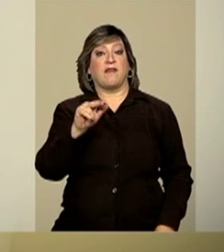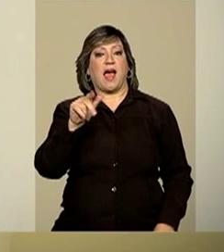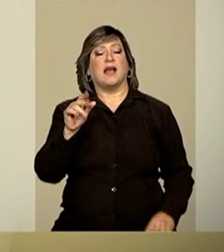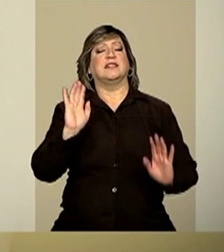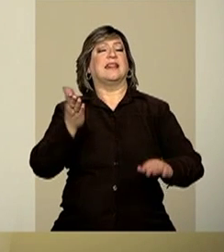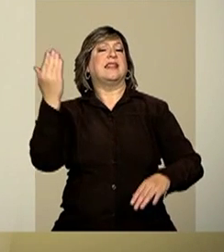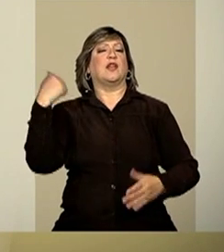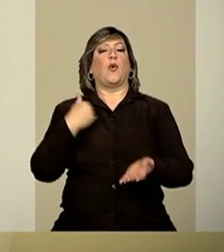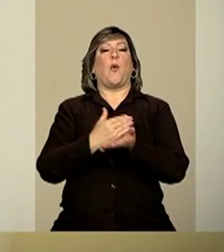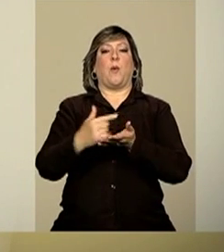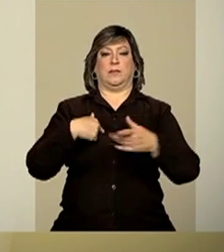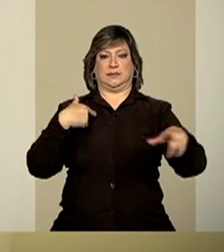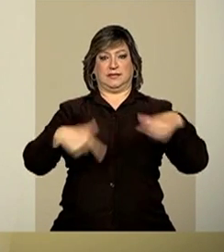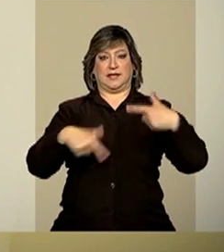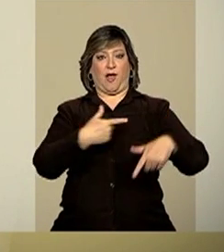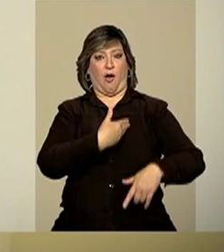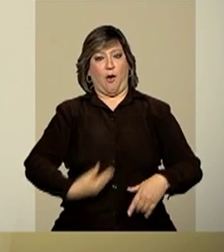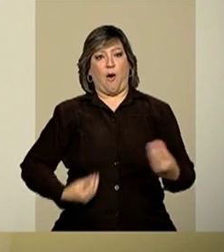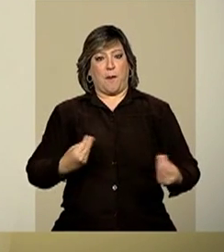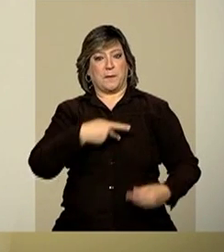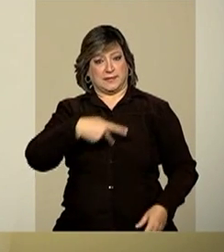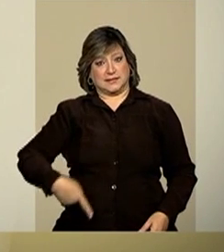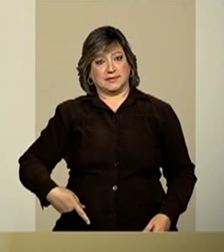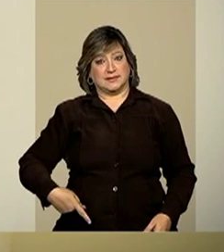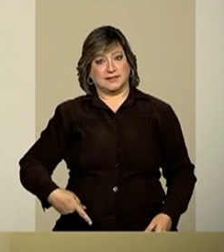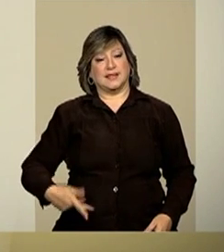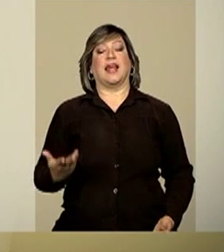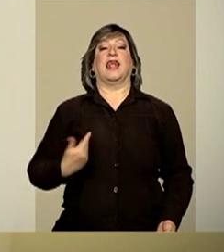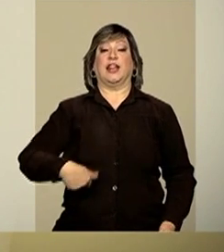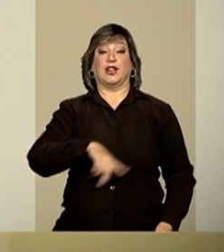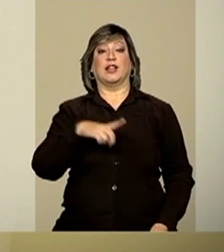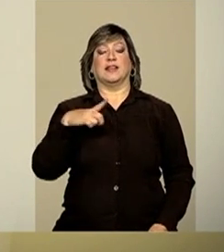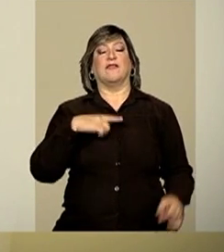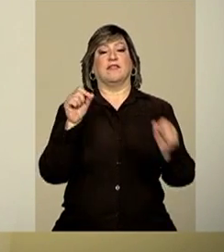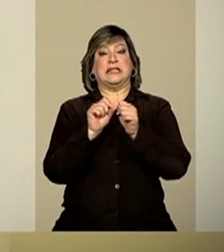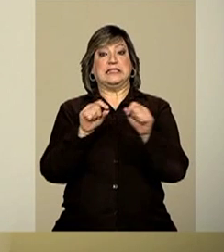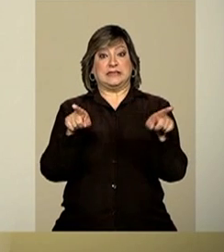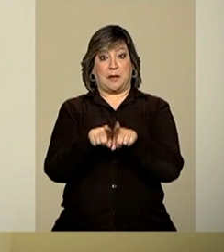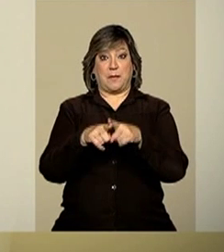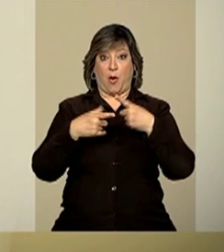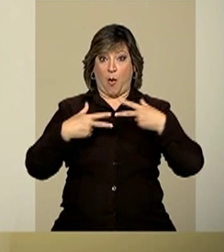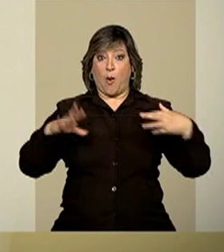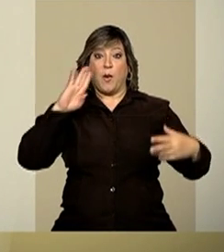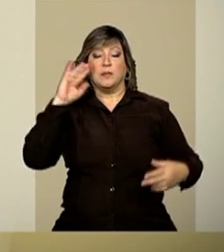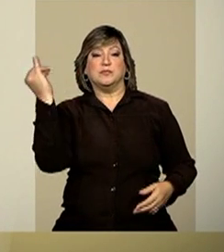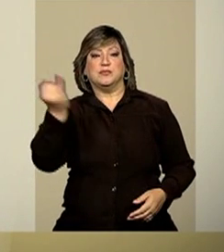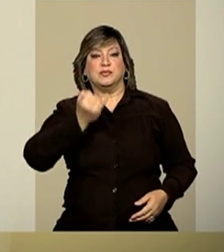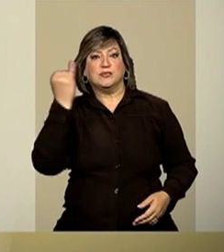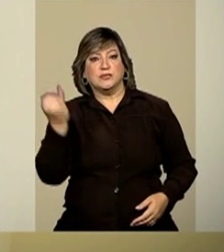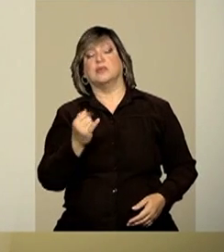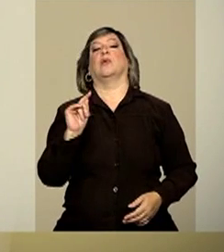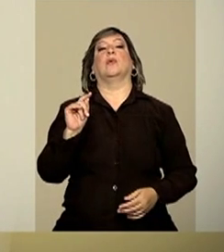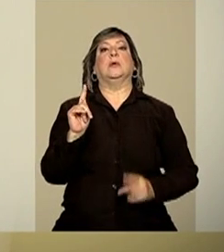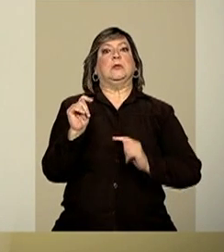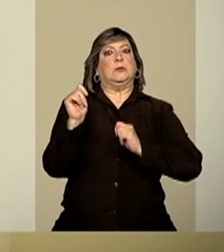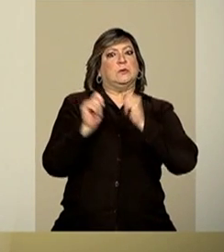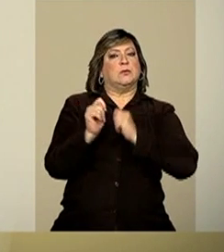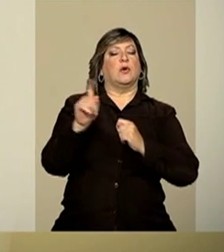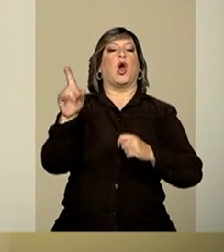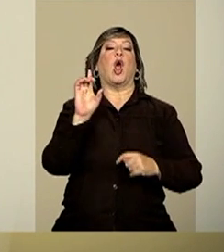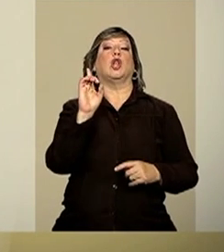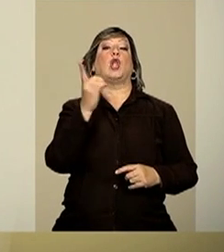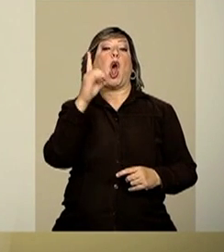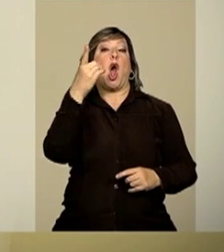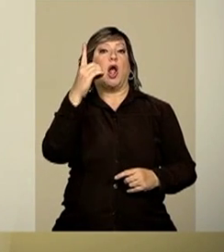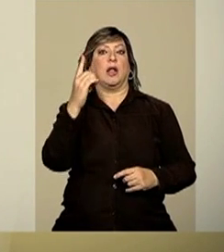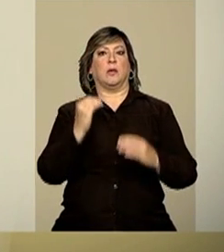início do meu governo. Estamos também tomando medidas eficazes para conter as oscilações bruscas do dólar